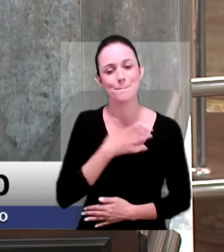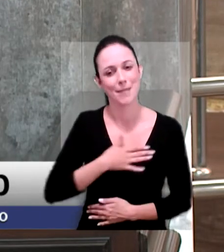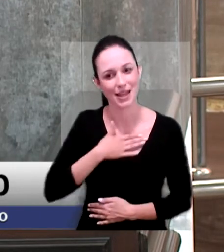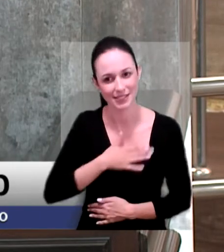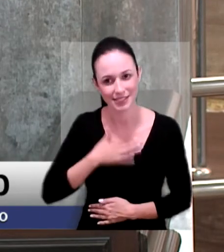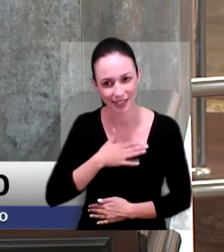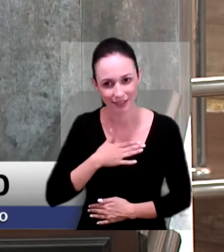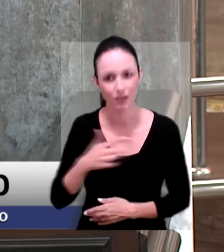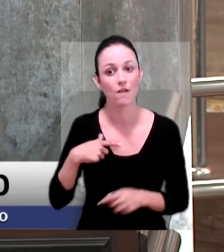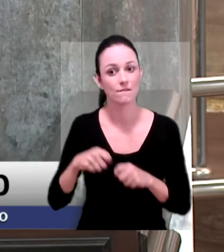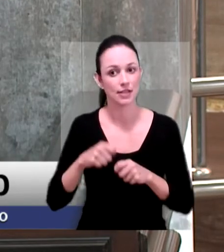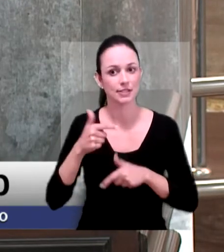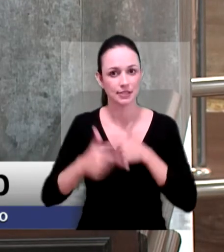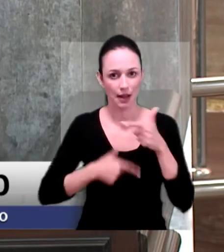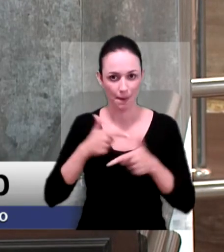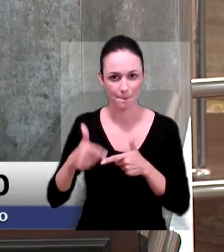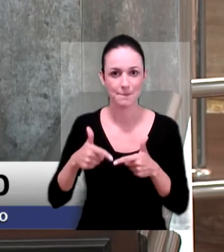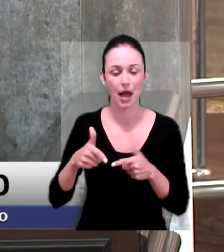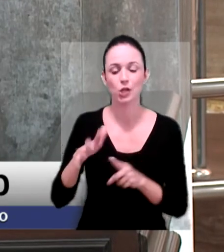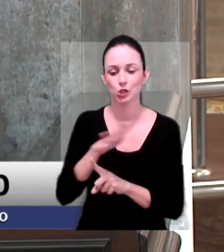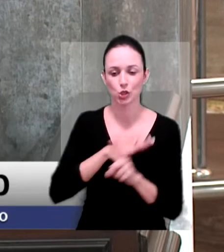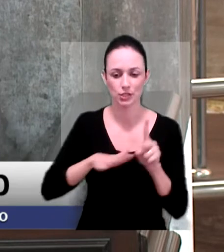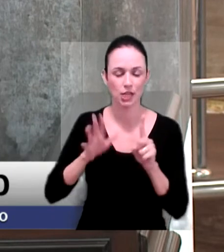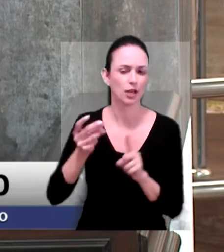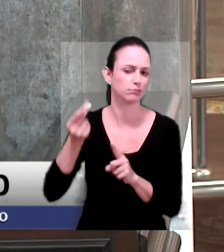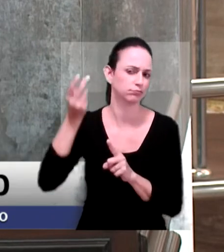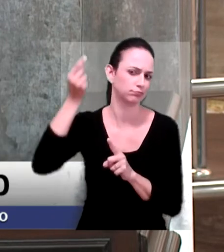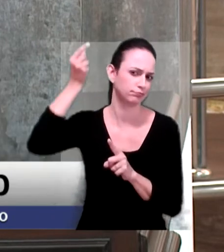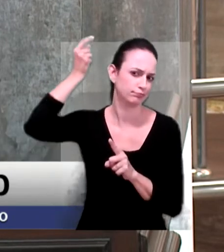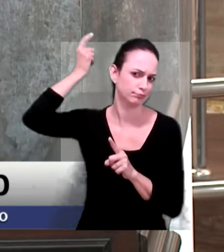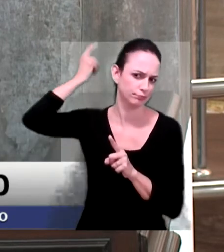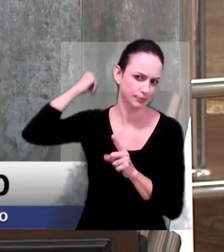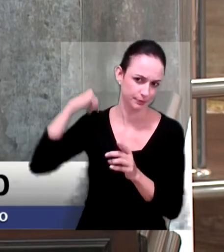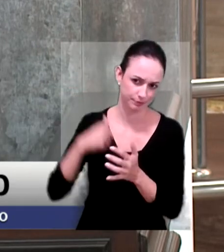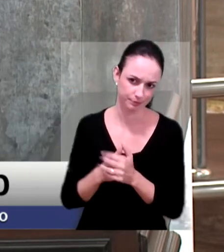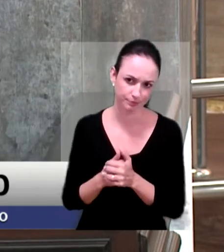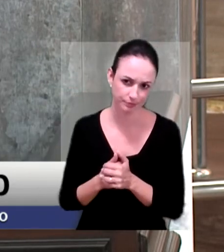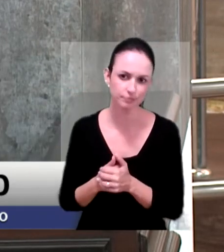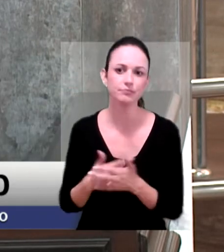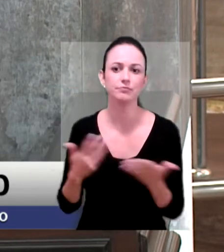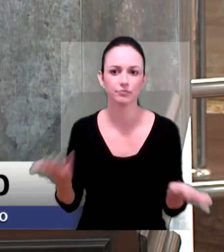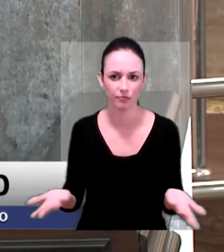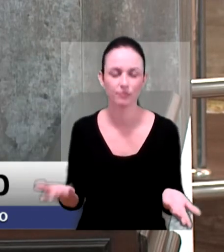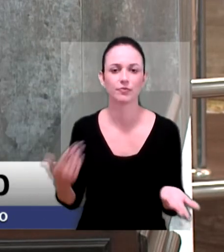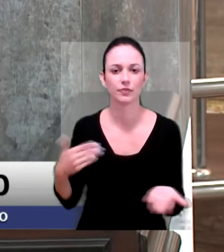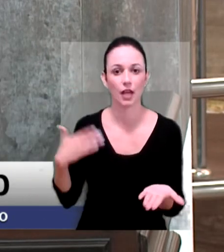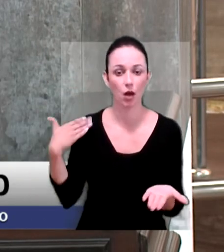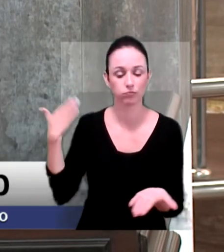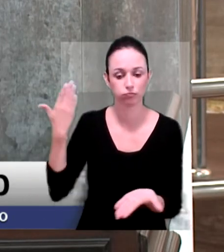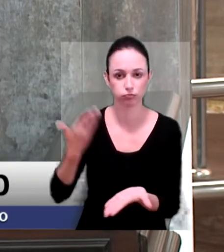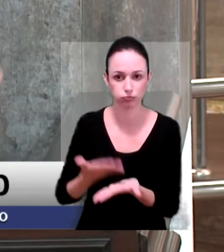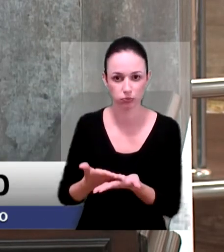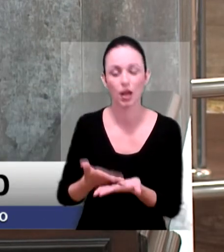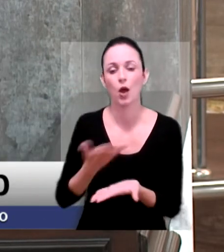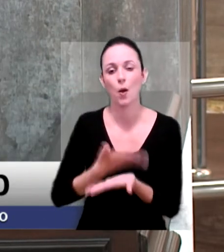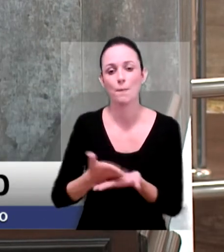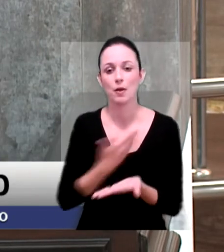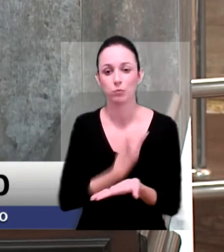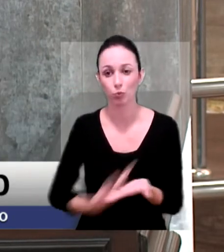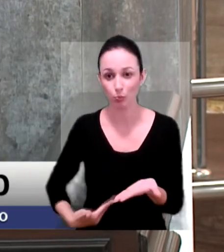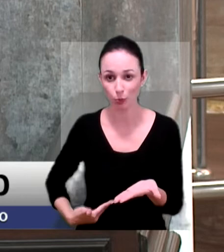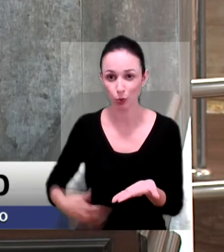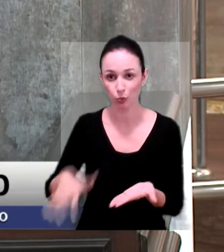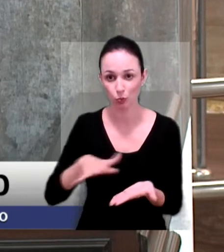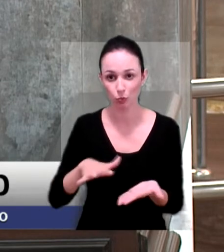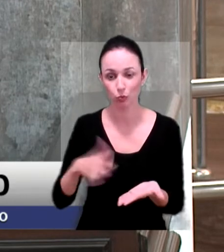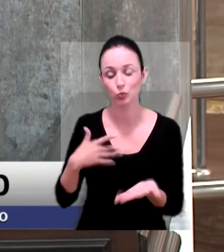Distrito Social já há muito tempo, e agora estou ingressando na vida pública, pretendo, juntamente com os amigos